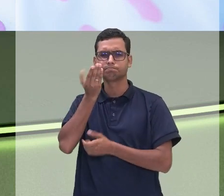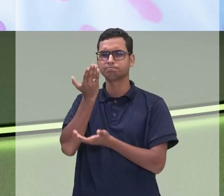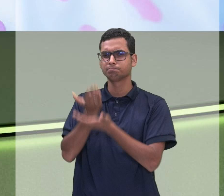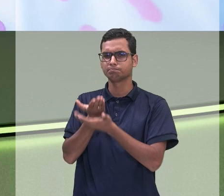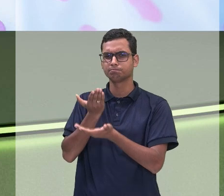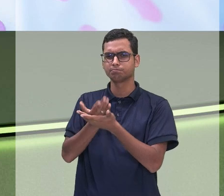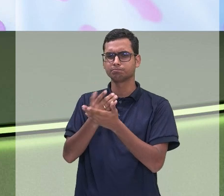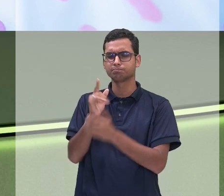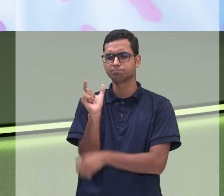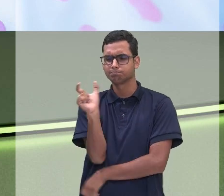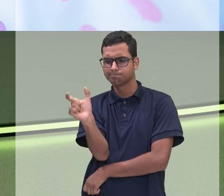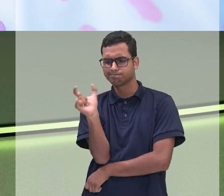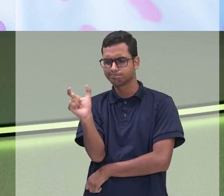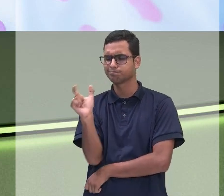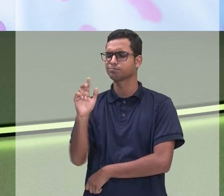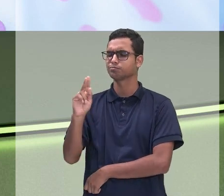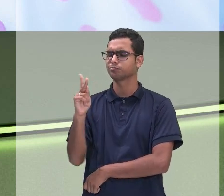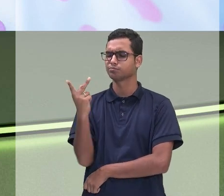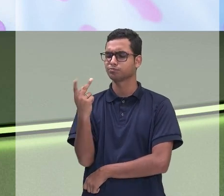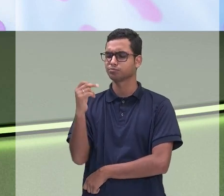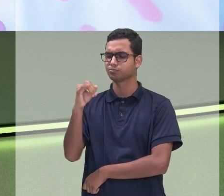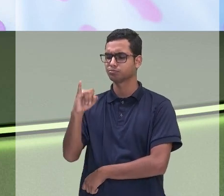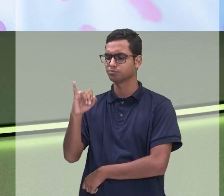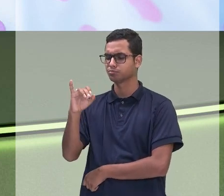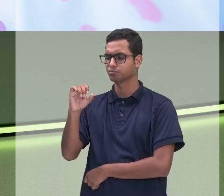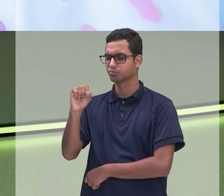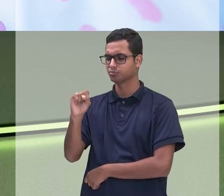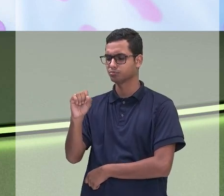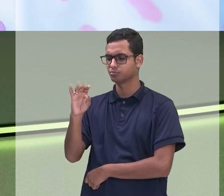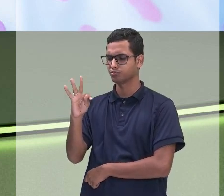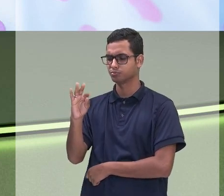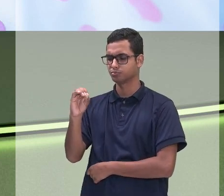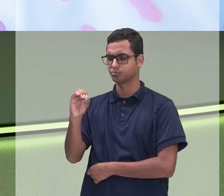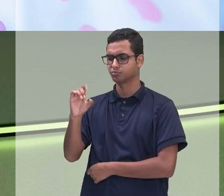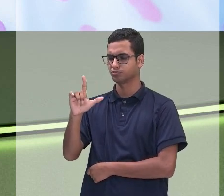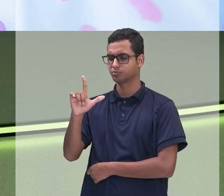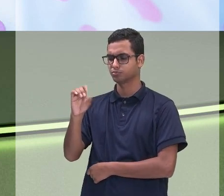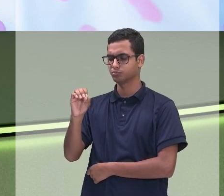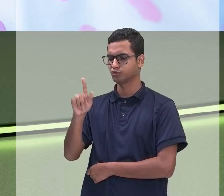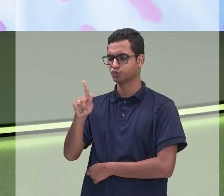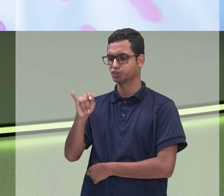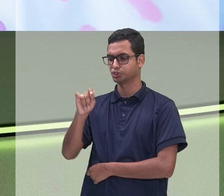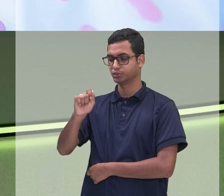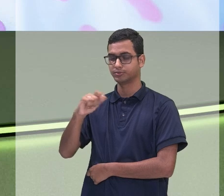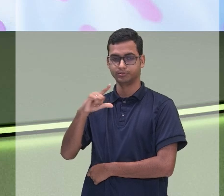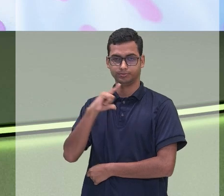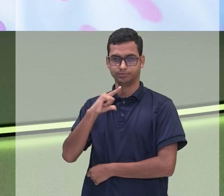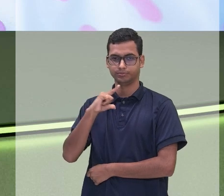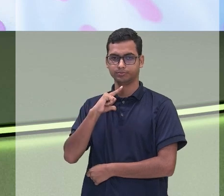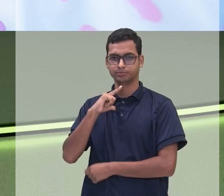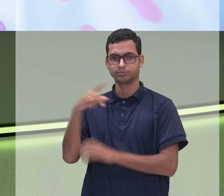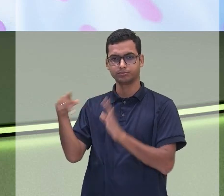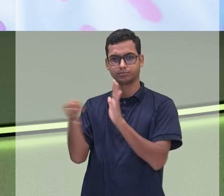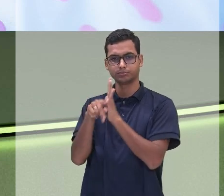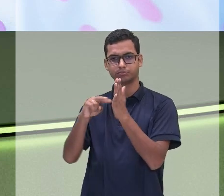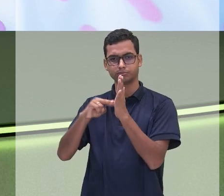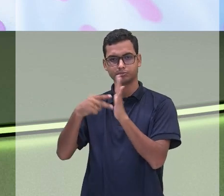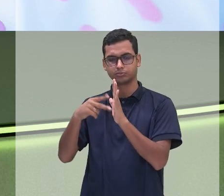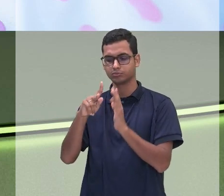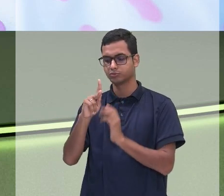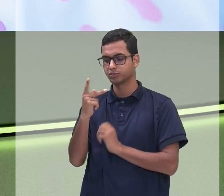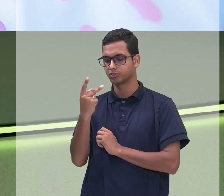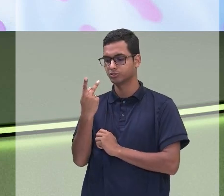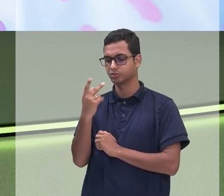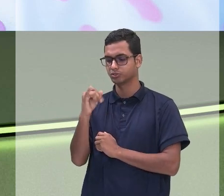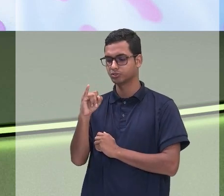histologia, é o nome que tem aí um determinado significado. Isto significa tecido e